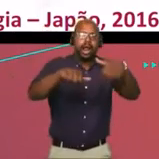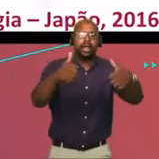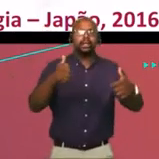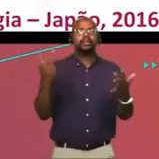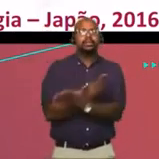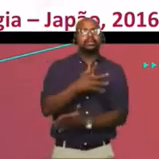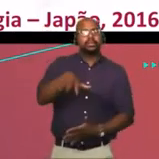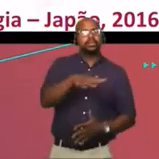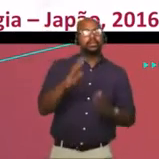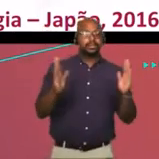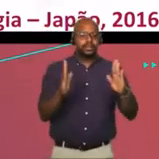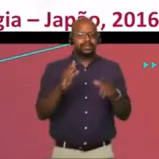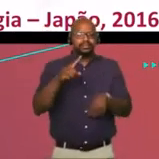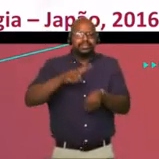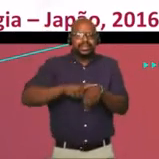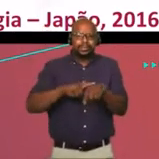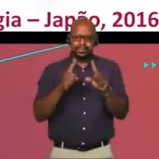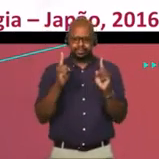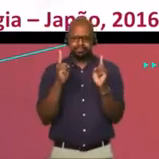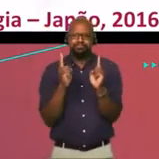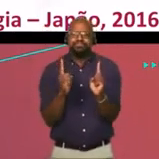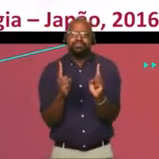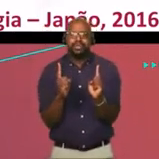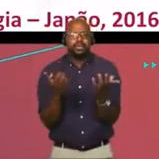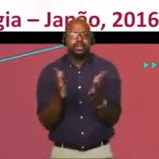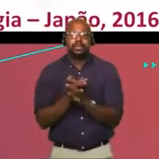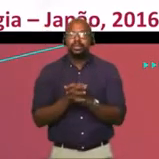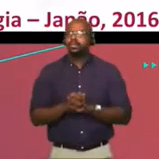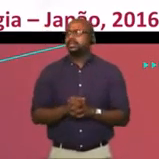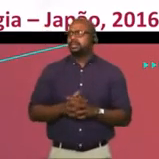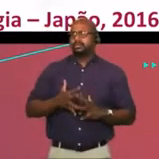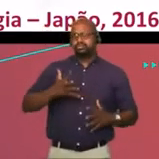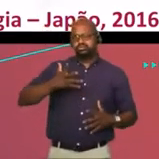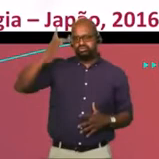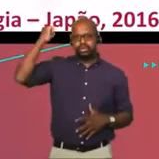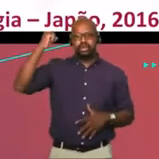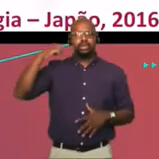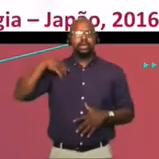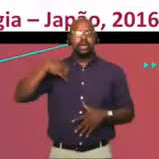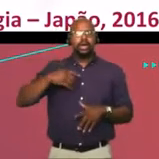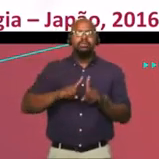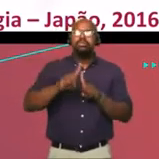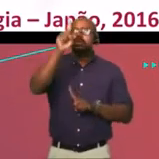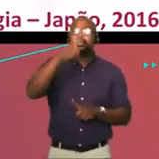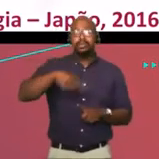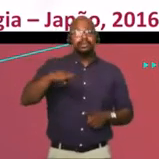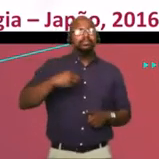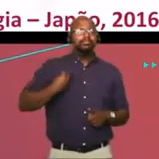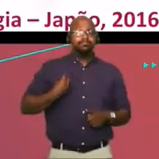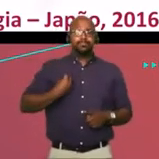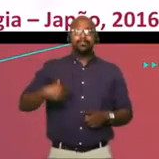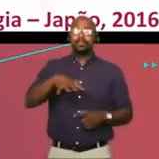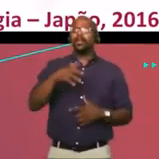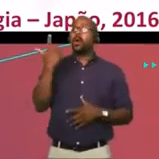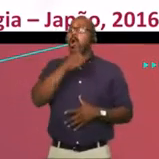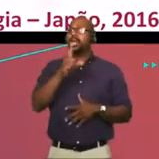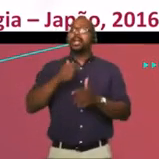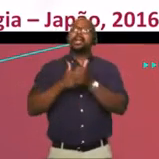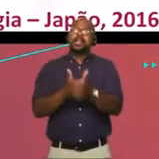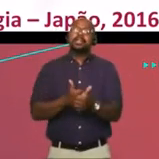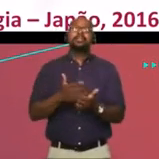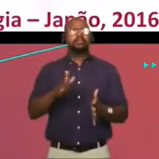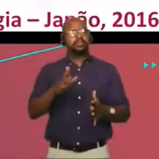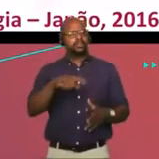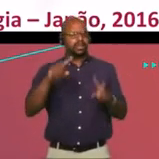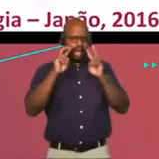alterações que aconteceu nesse curto período de tempo é uma celebração diferencial nós estamos vivendo tá vendo consigamos acompanhar